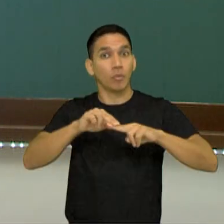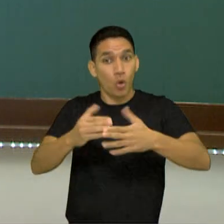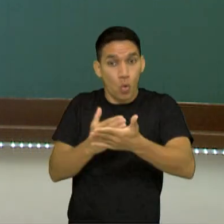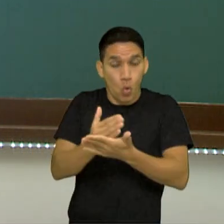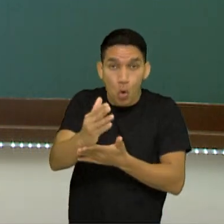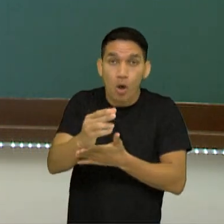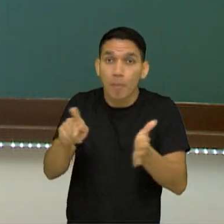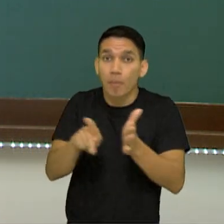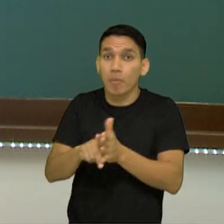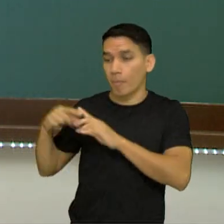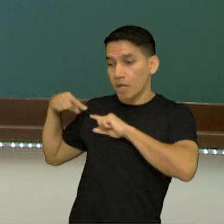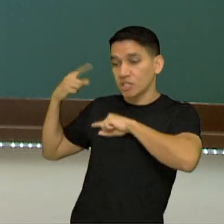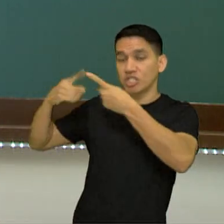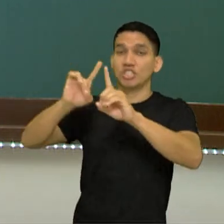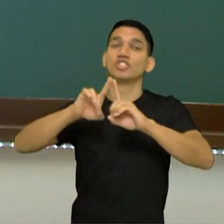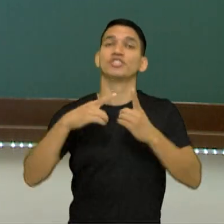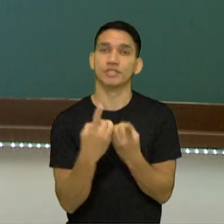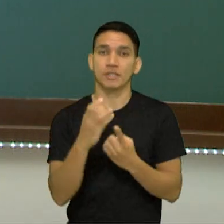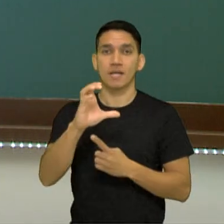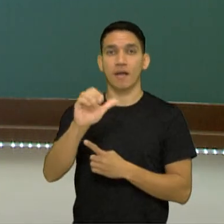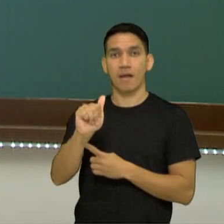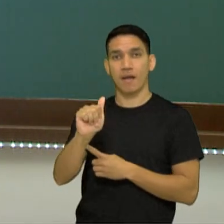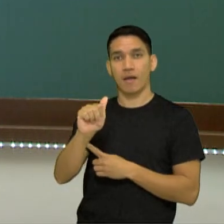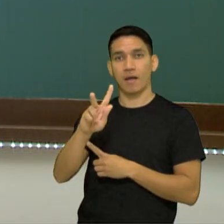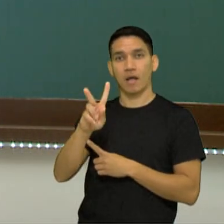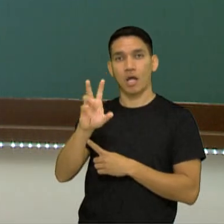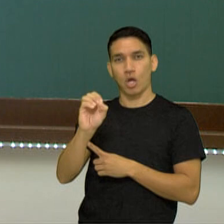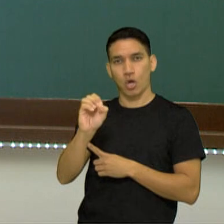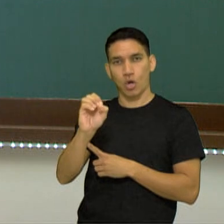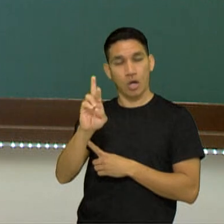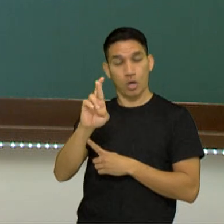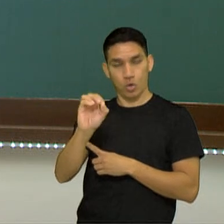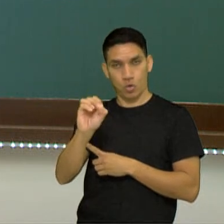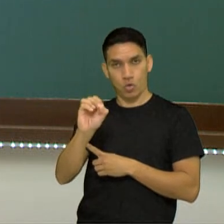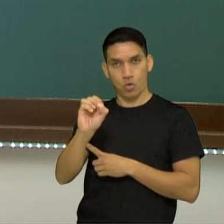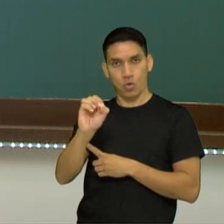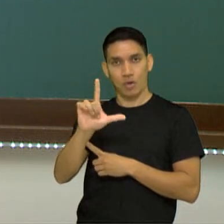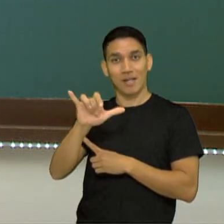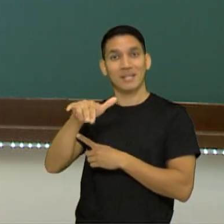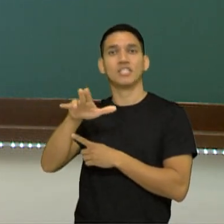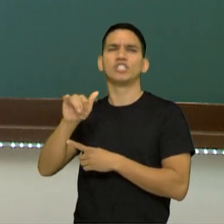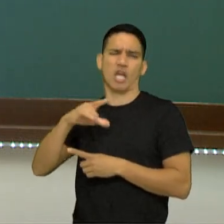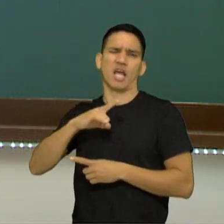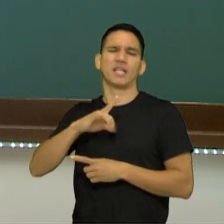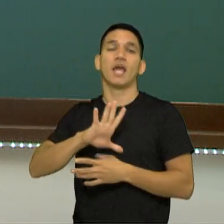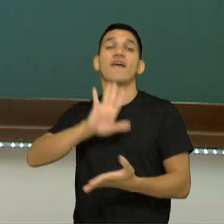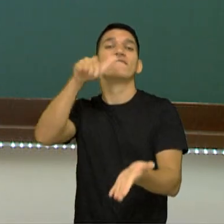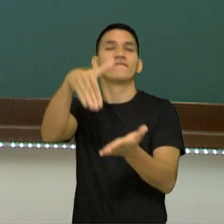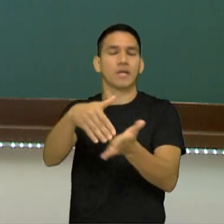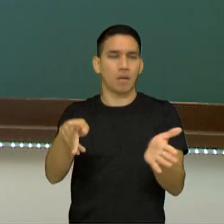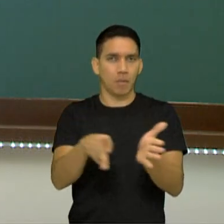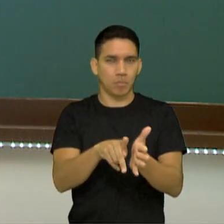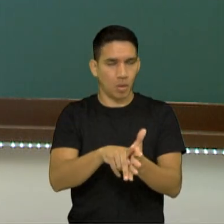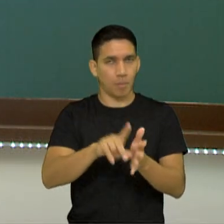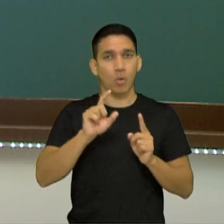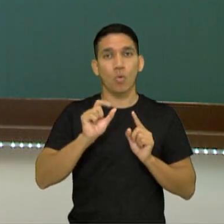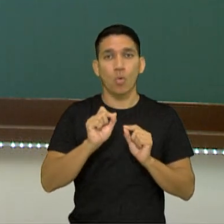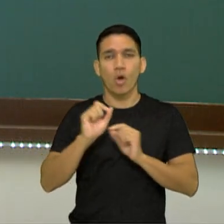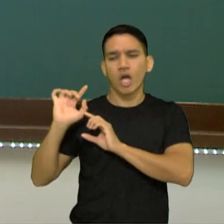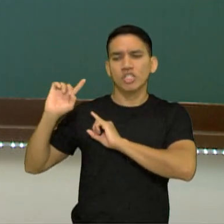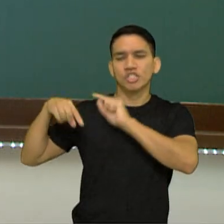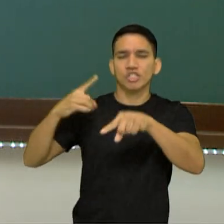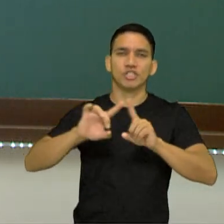dinastia carolíngia. Tem o fim da dinastia merovíngia, né? E como